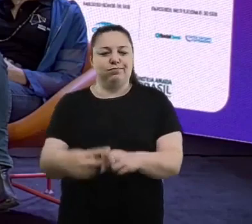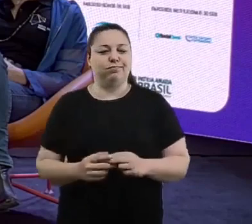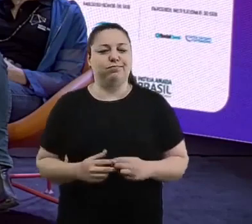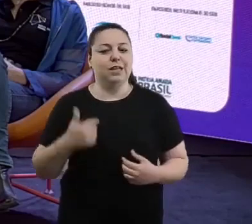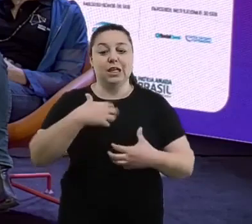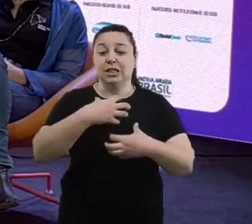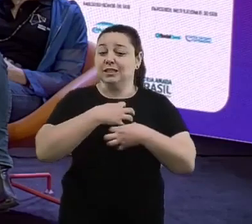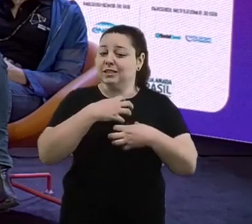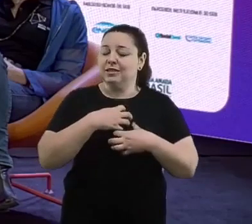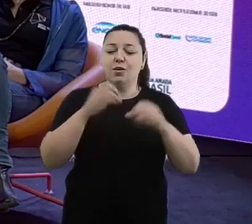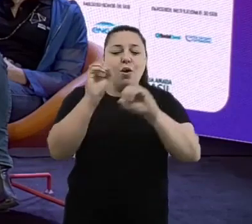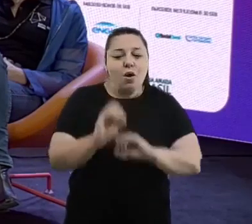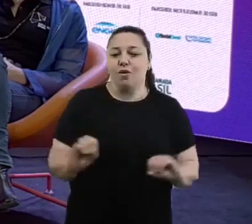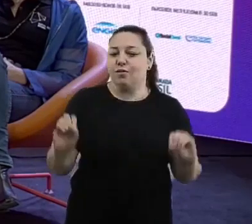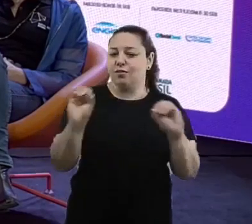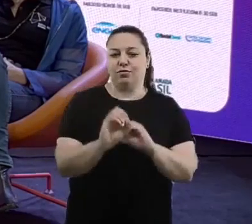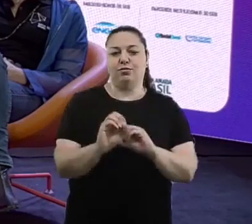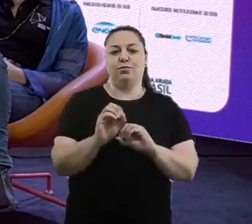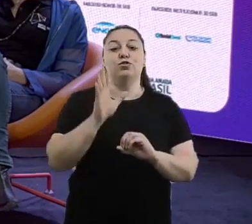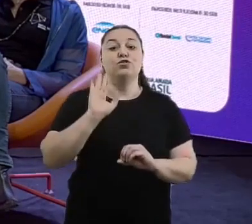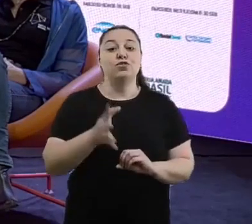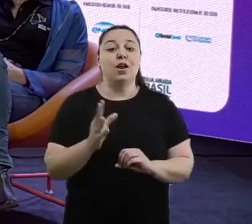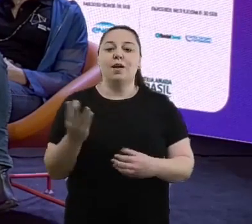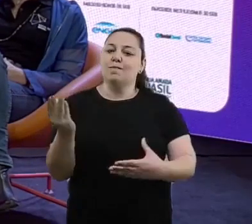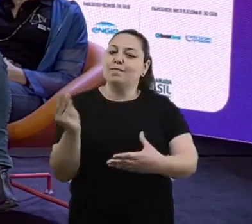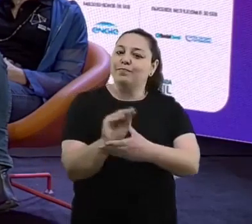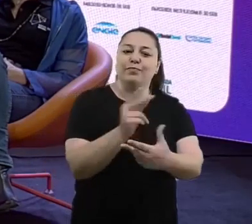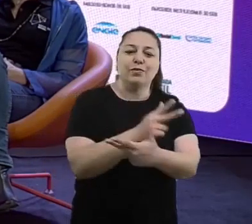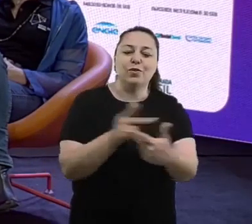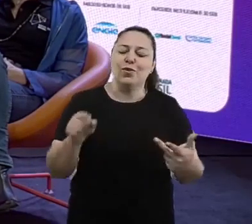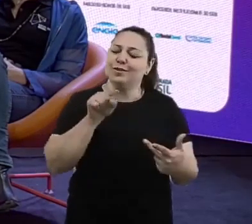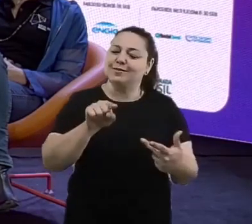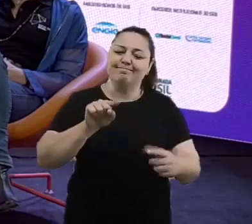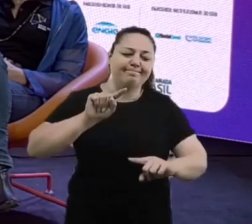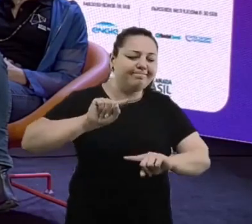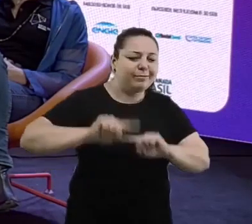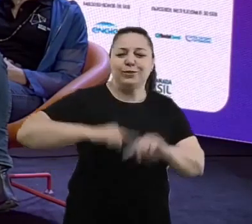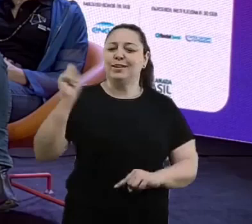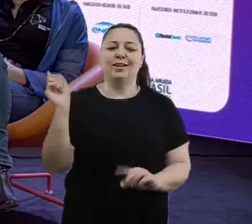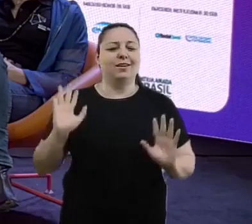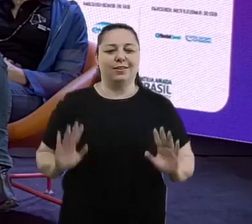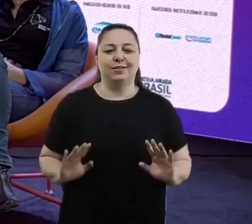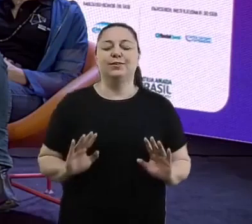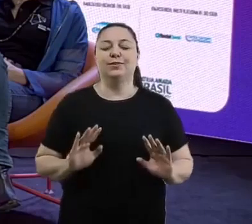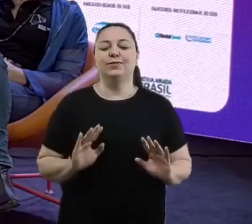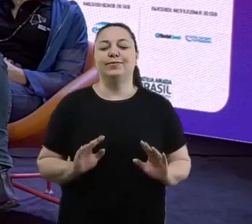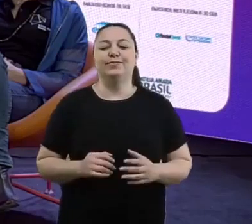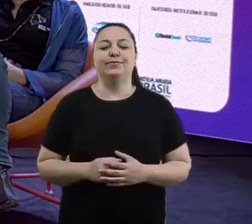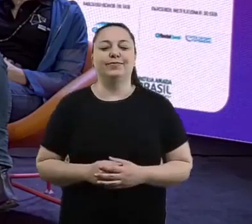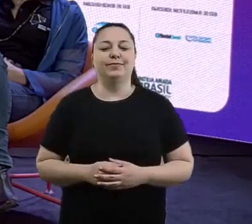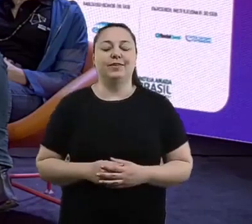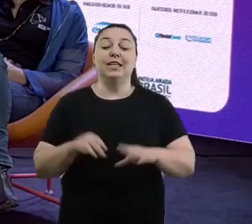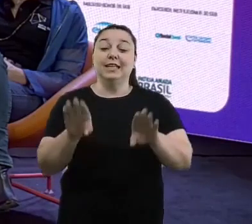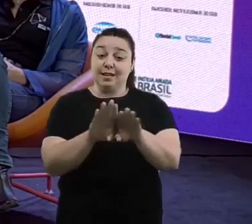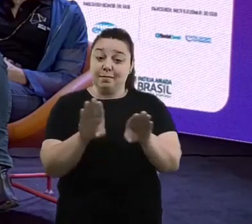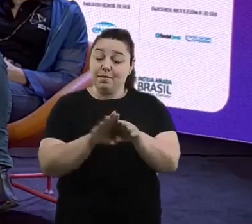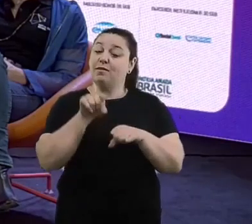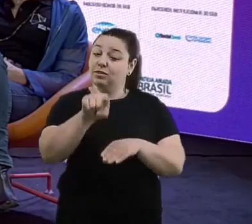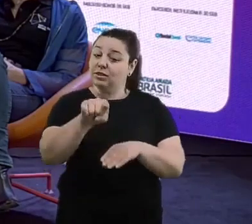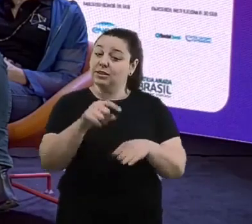produto implementado e rodando é sucesso, não tem como negar. E outra coisa é que vocês criaram índices, que às vezes a gente cria